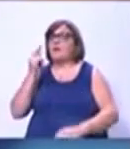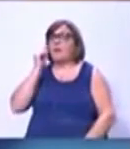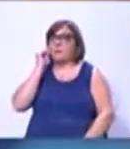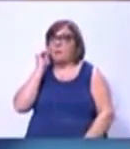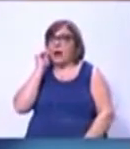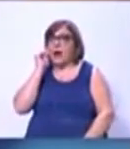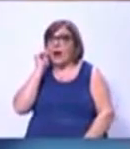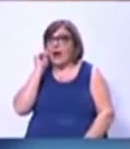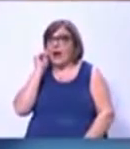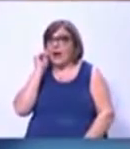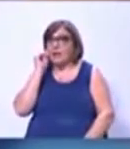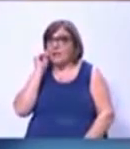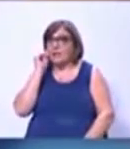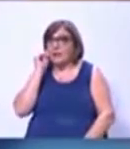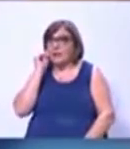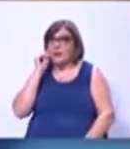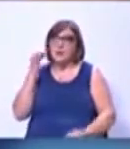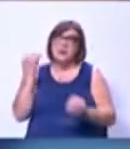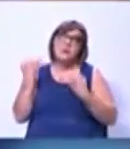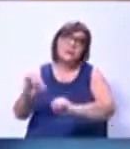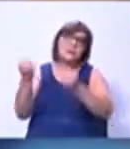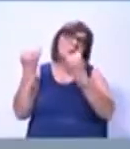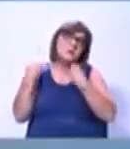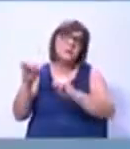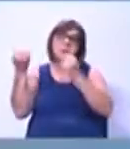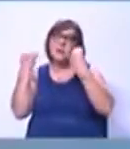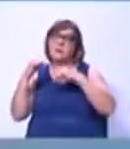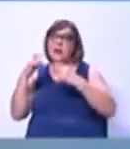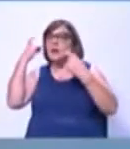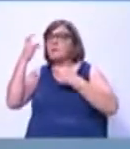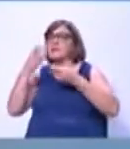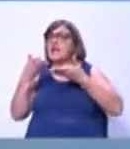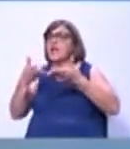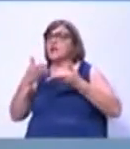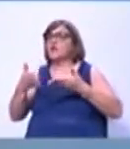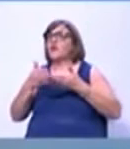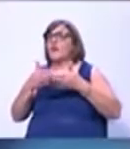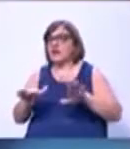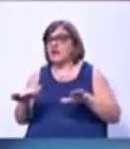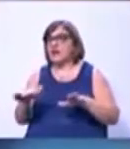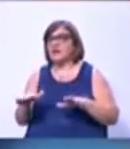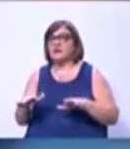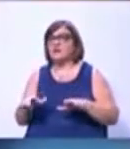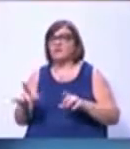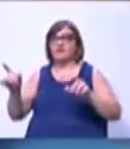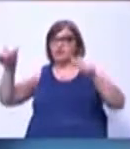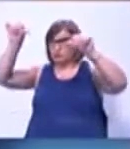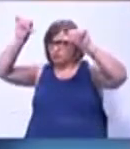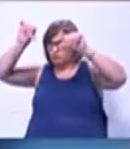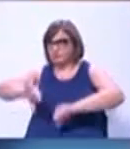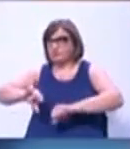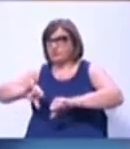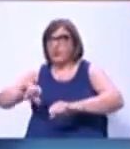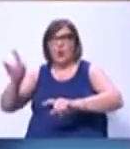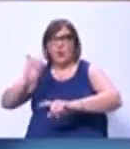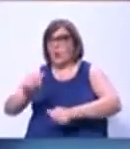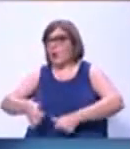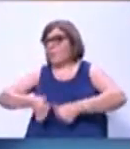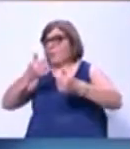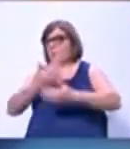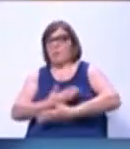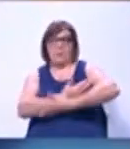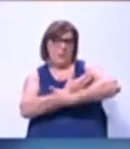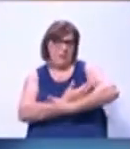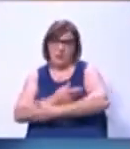recorrem porque estão... desespero, às vezes, não é? A pensar que ajudam as crianças. Sim. São sim. Nefastos, fazem são. Mal aos bebés. São. E na